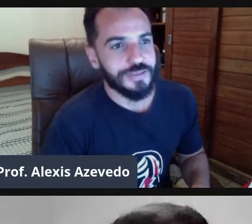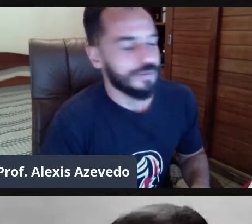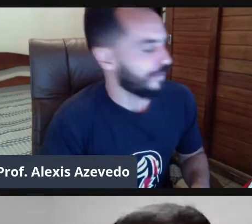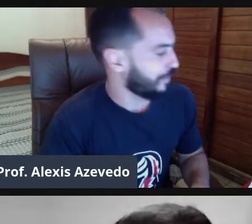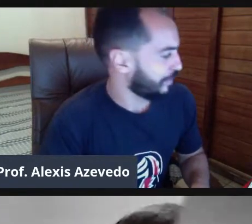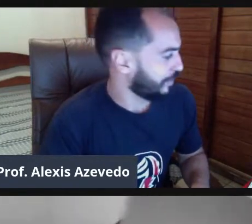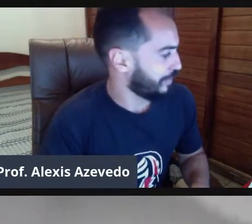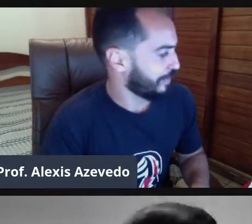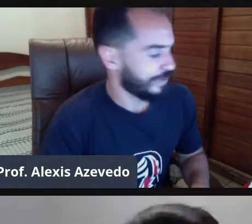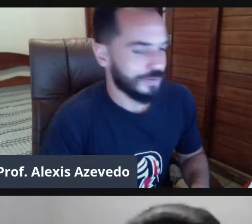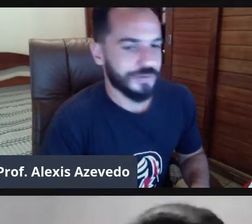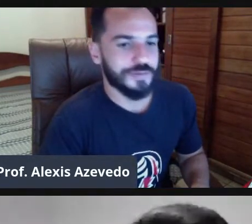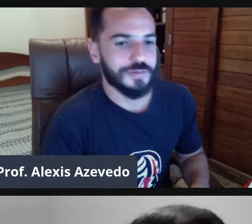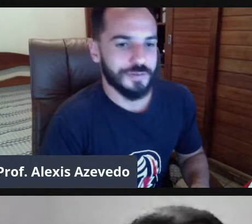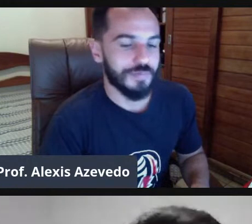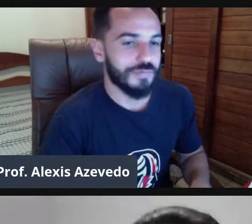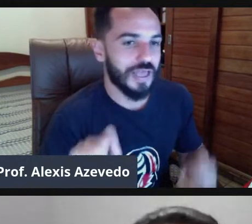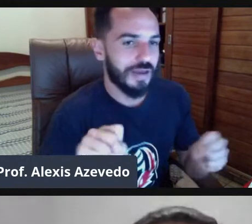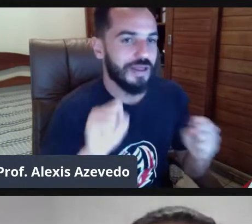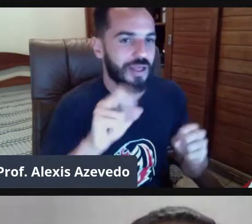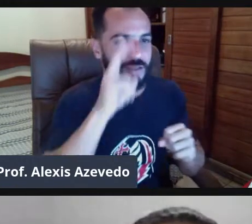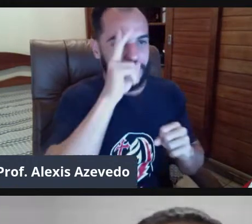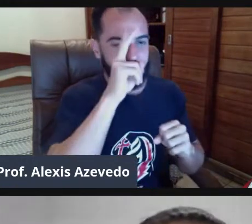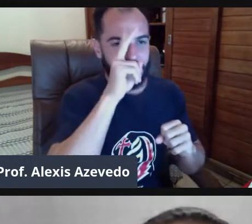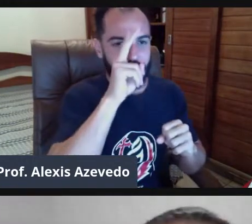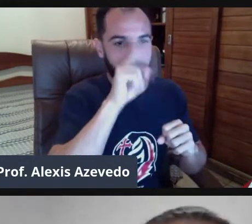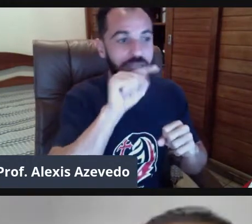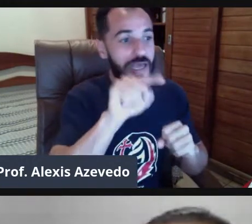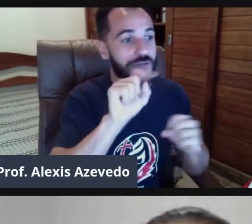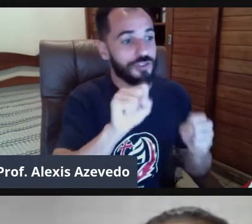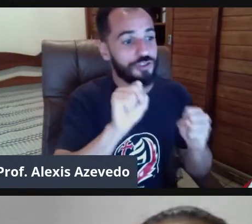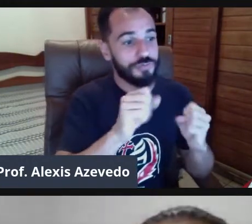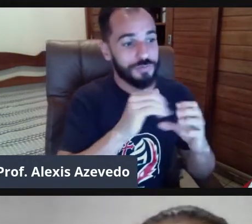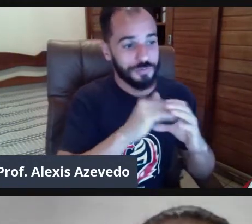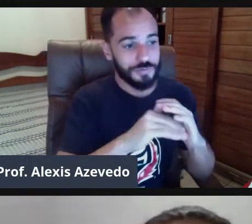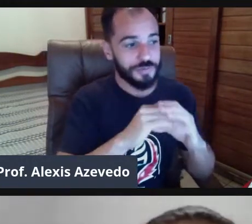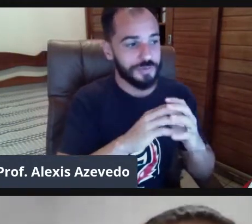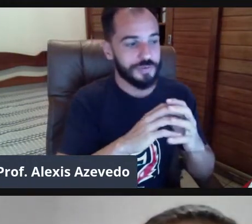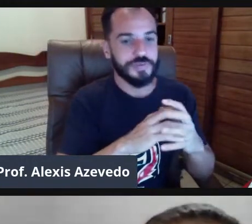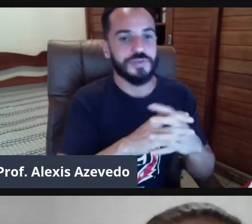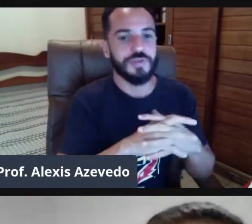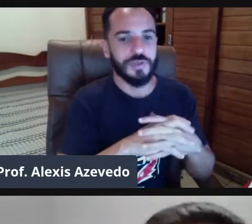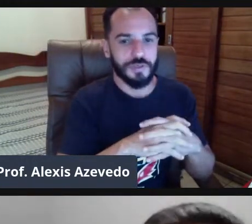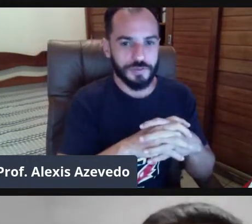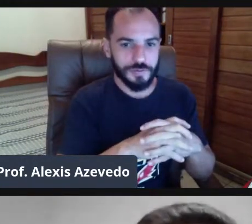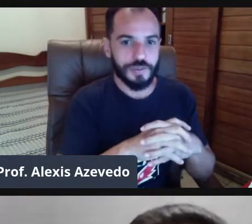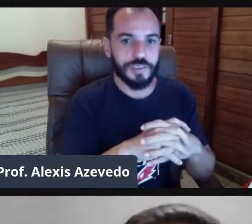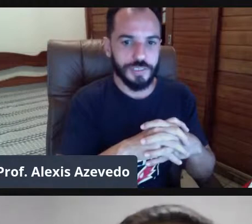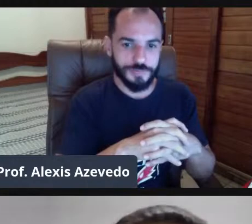lembrar, que eu acho que é importante, e era a dúvida que foi colocada no chat no